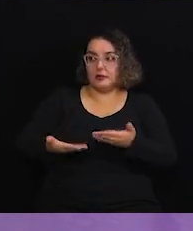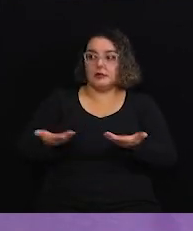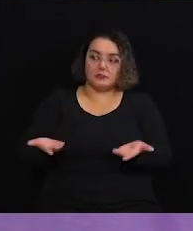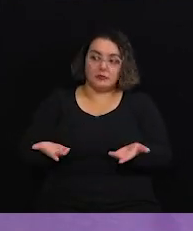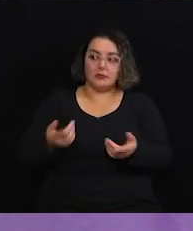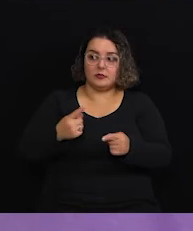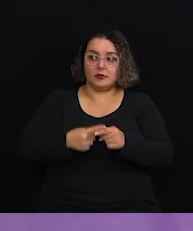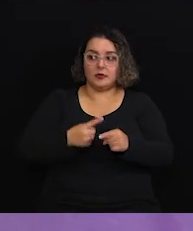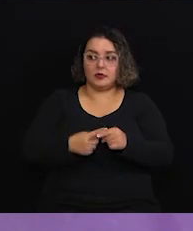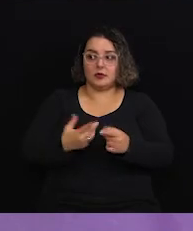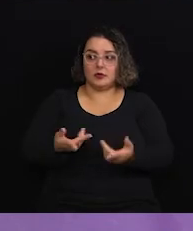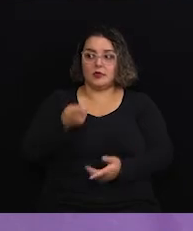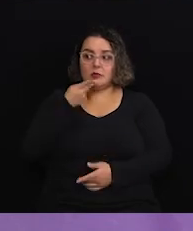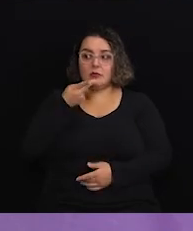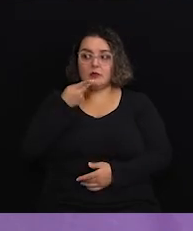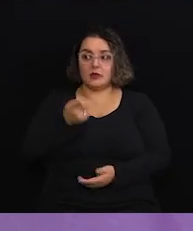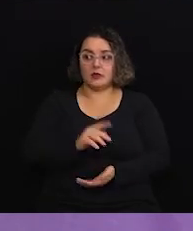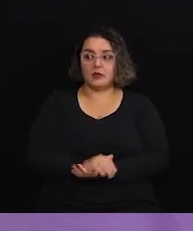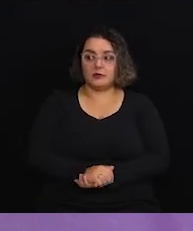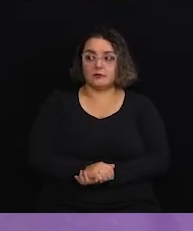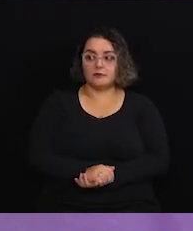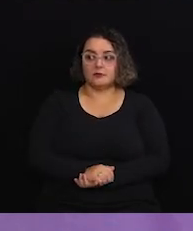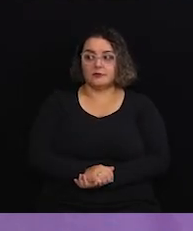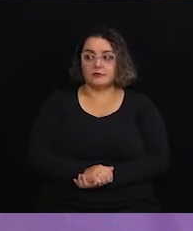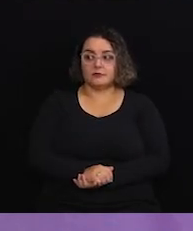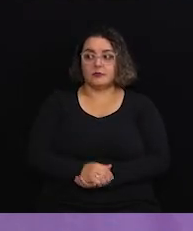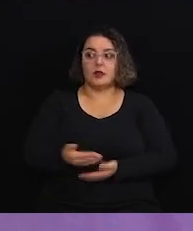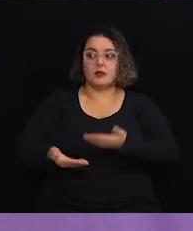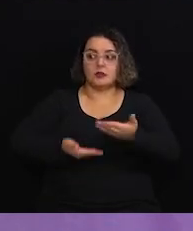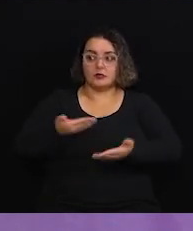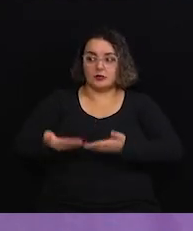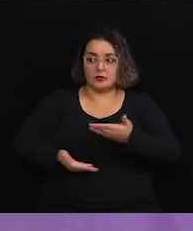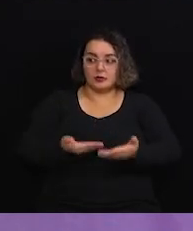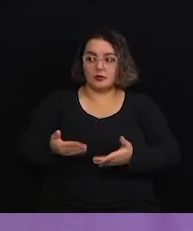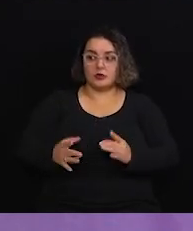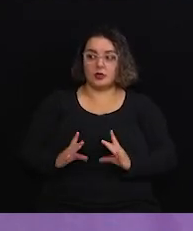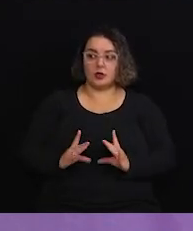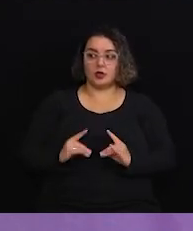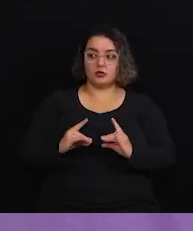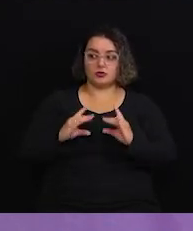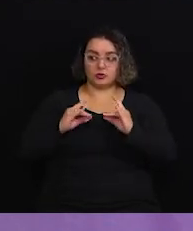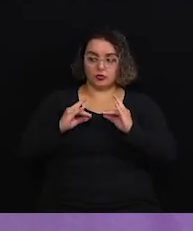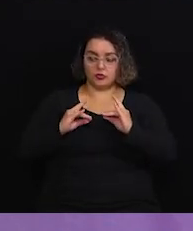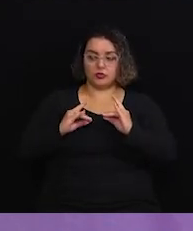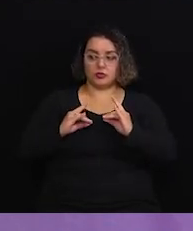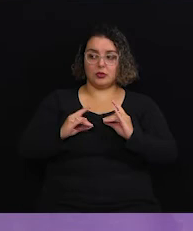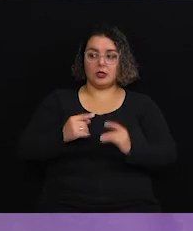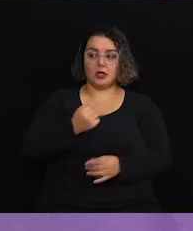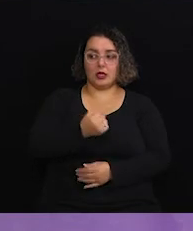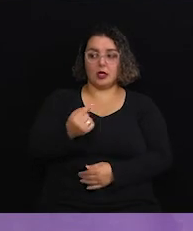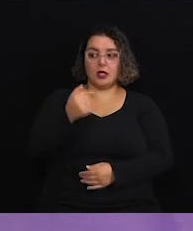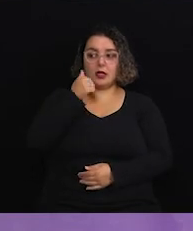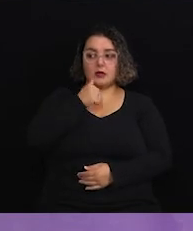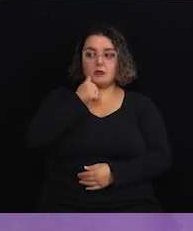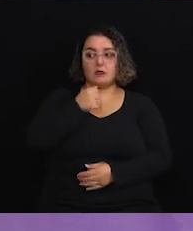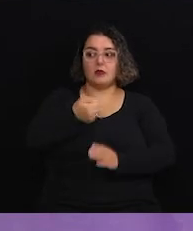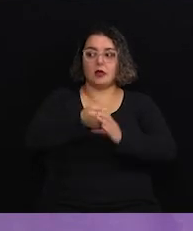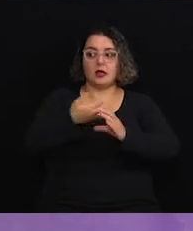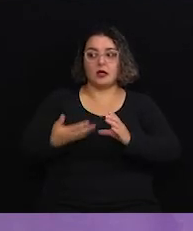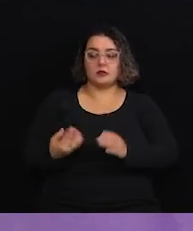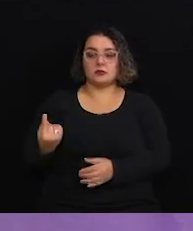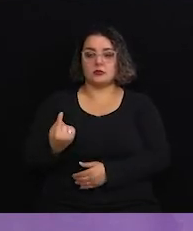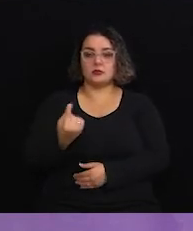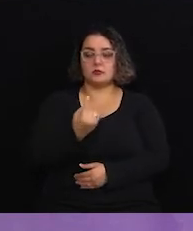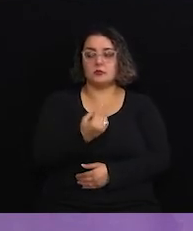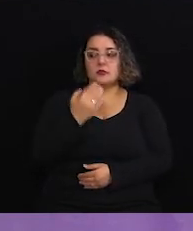assim. Até por como eu falei, né? Muitos, assim, os tratamentos são tratamentos hormonais. E cada mulher tem sua